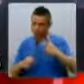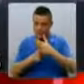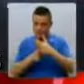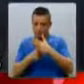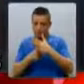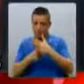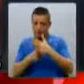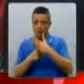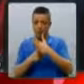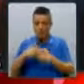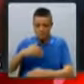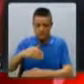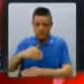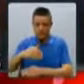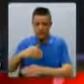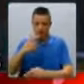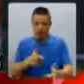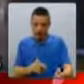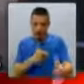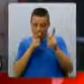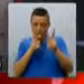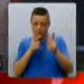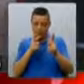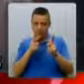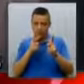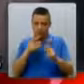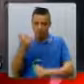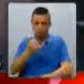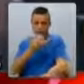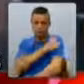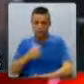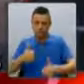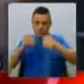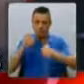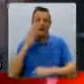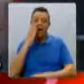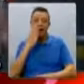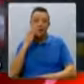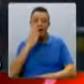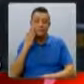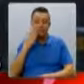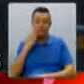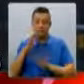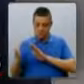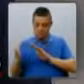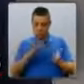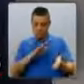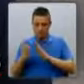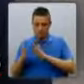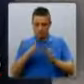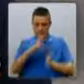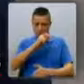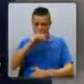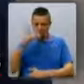país com armas vindas da segunda cidade da Líbia, que fica mais ou menos em linha reta a